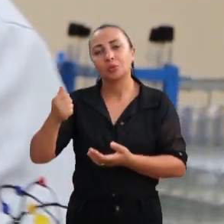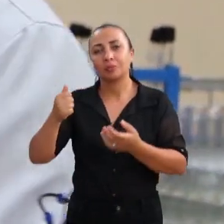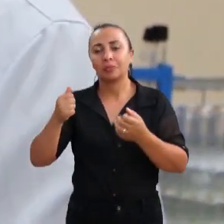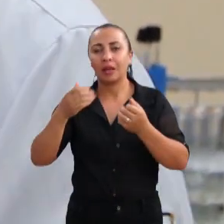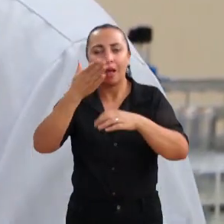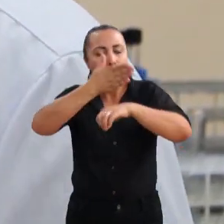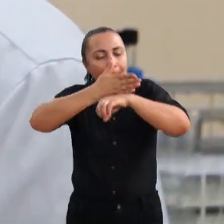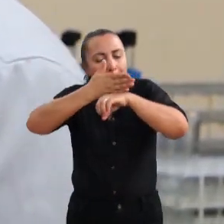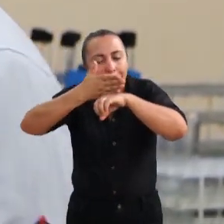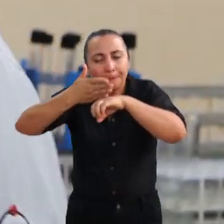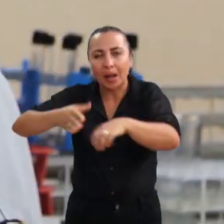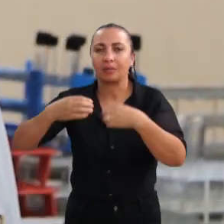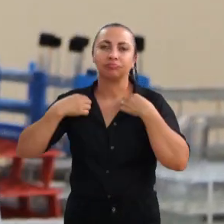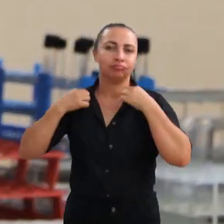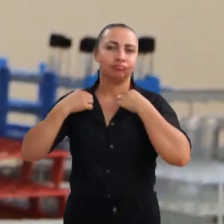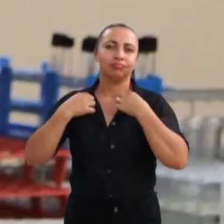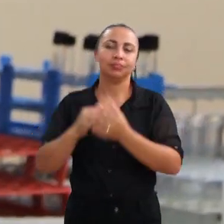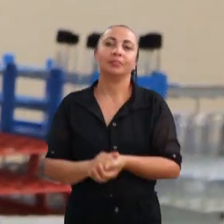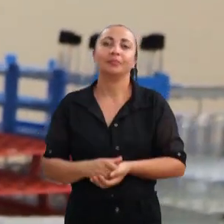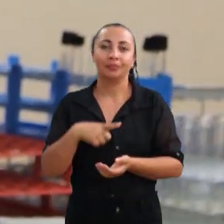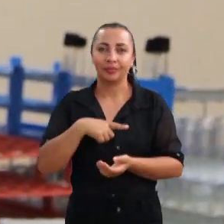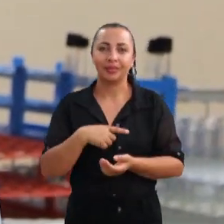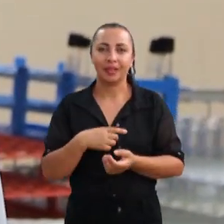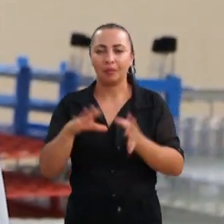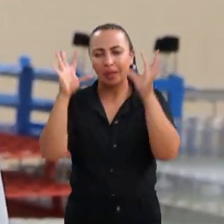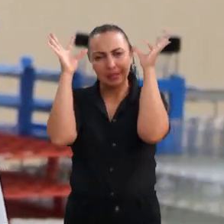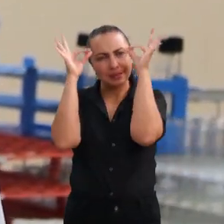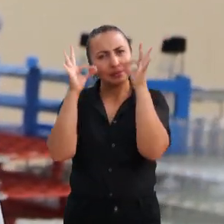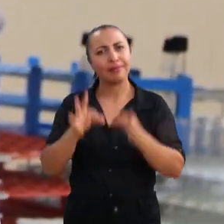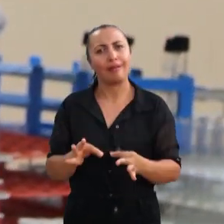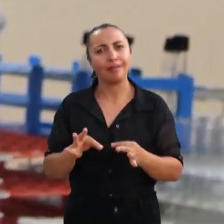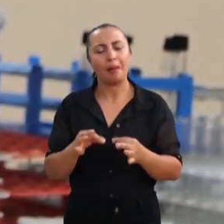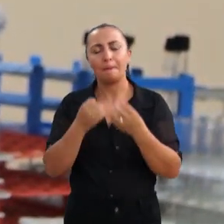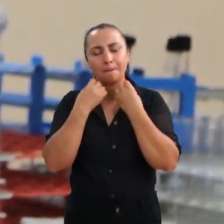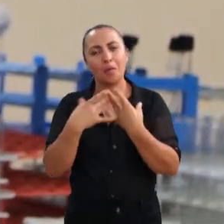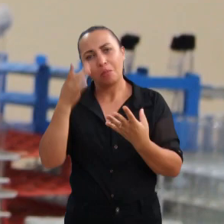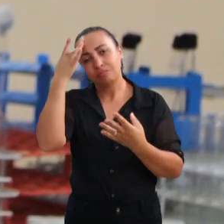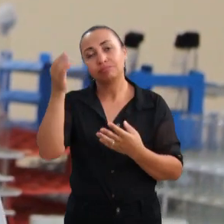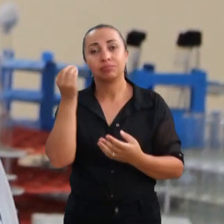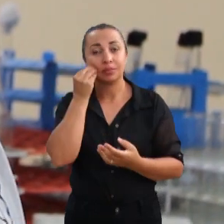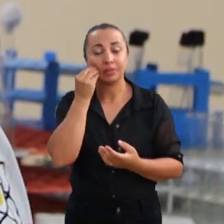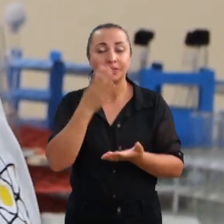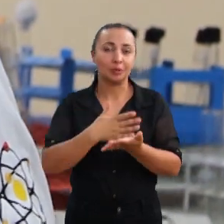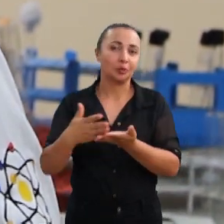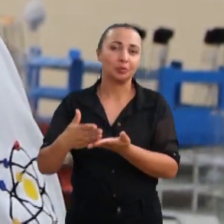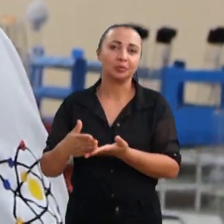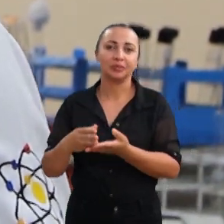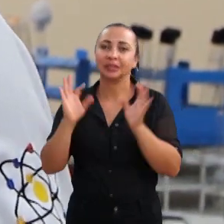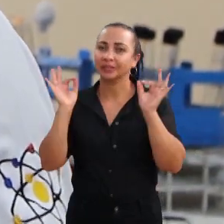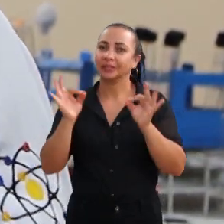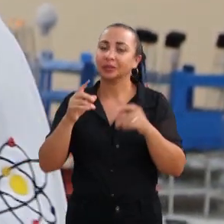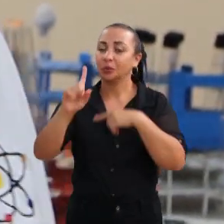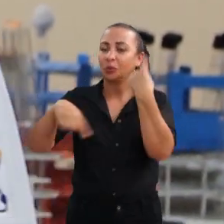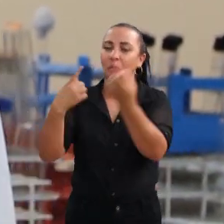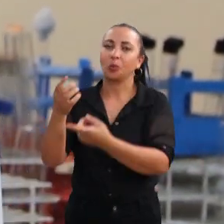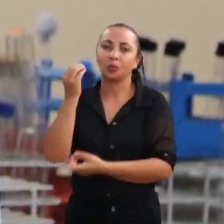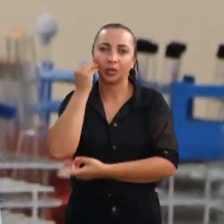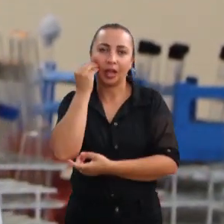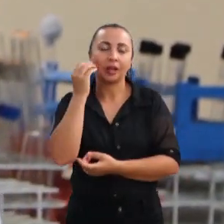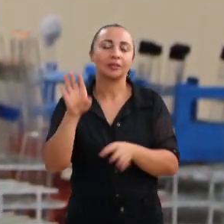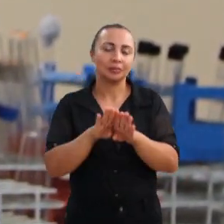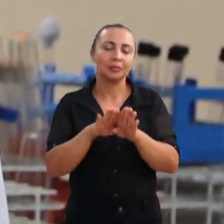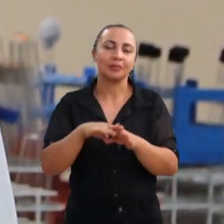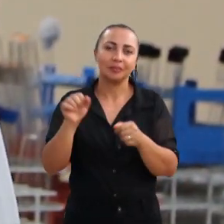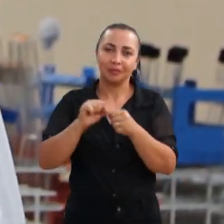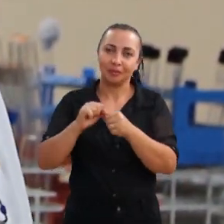a brancura do tecido. Então, ele teve uma eficiência satisfatória nesses testes iniciais. Claro que outros